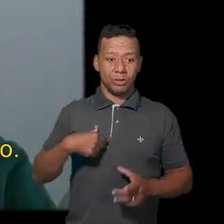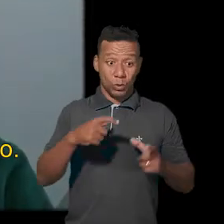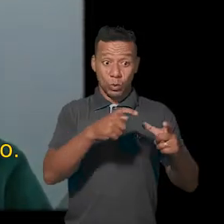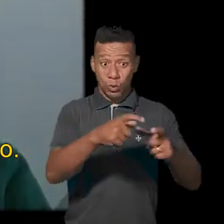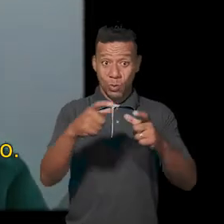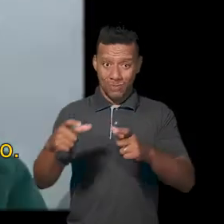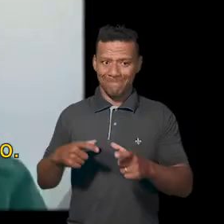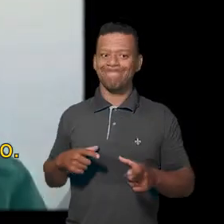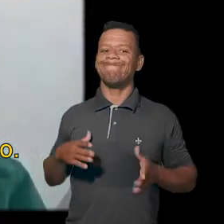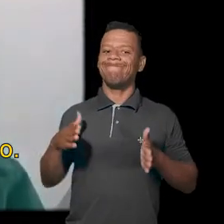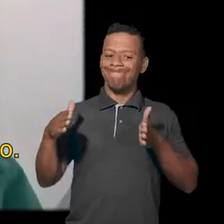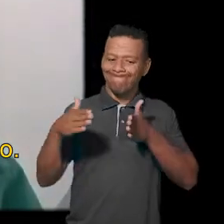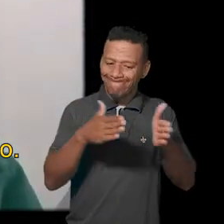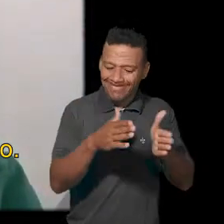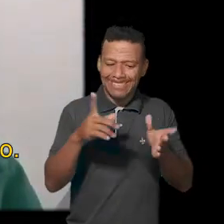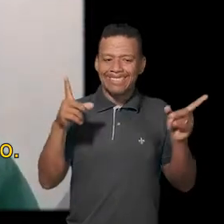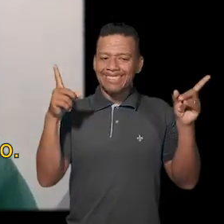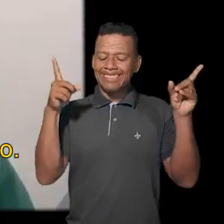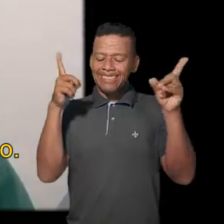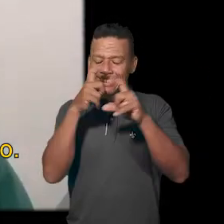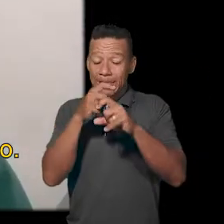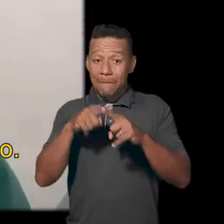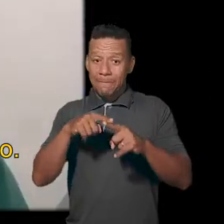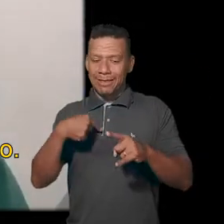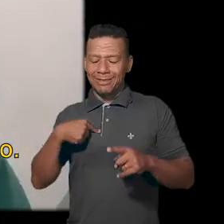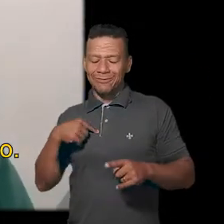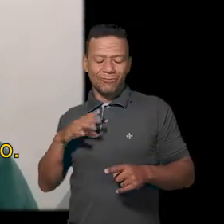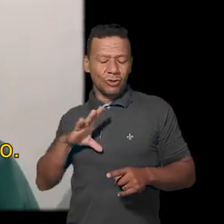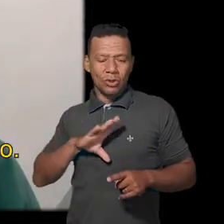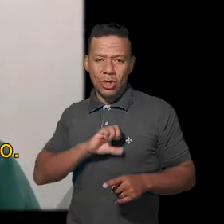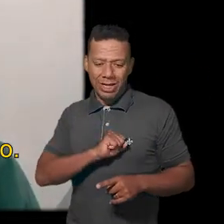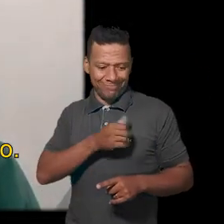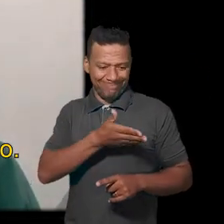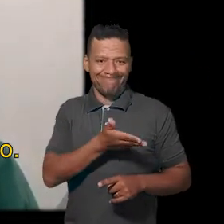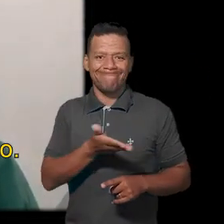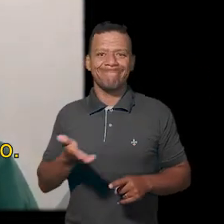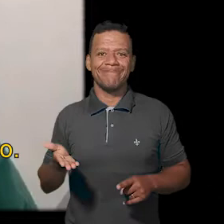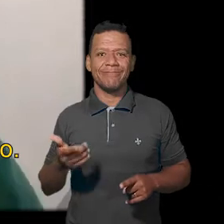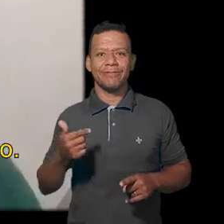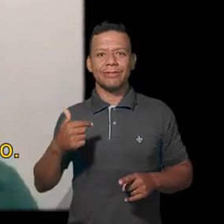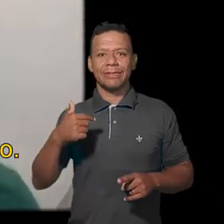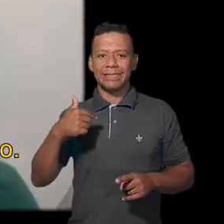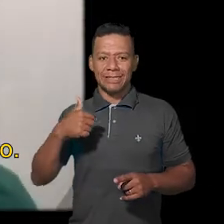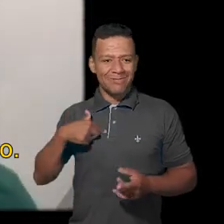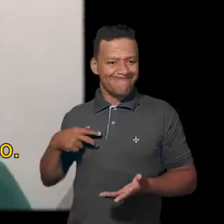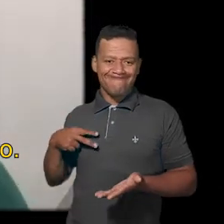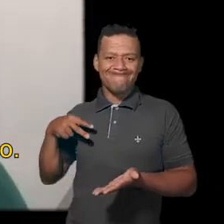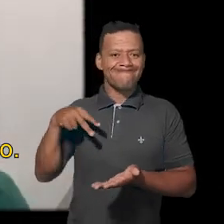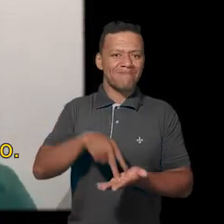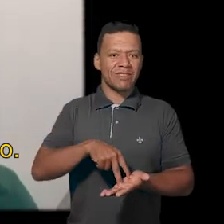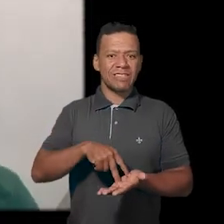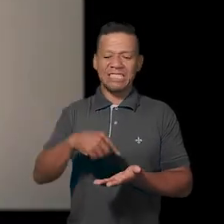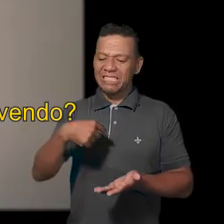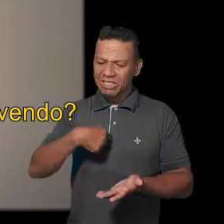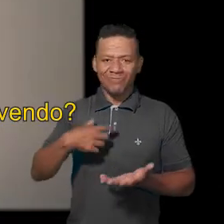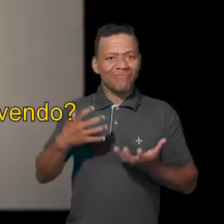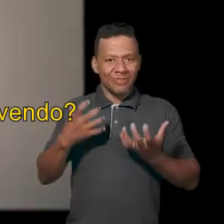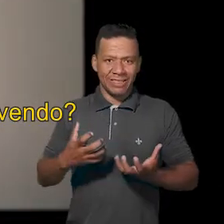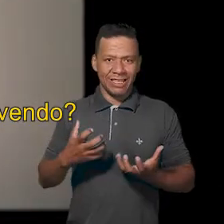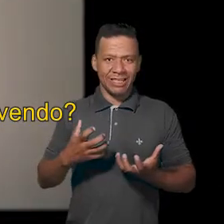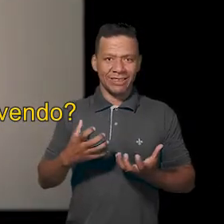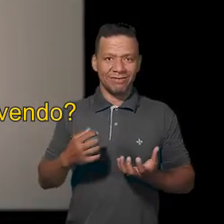um caminho muito difícil, mas eu gosto muito dela. Sempre foi, eu sempre bati o pé e é isso.